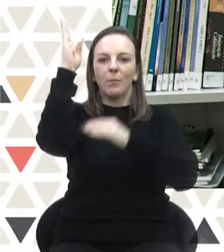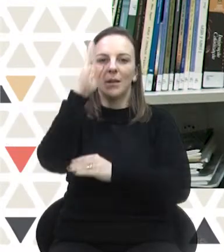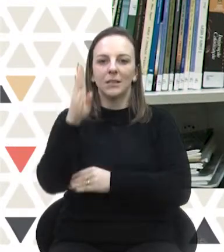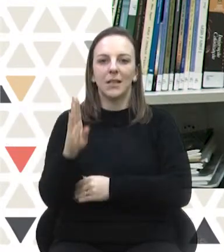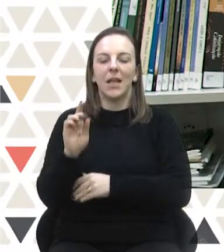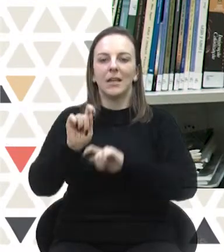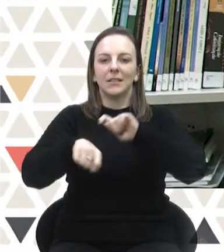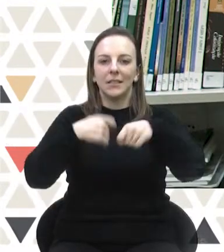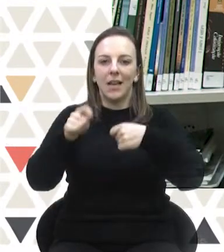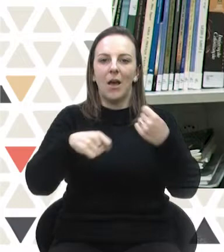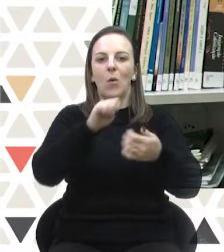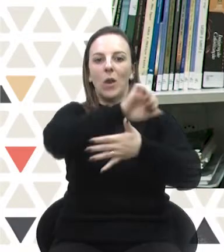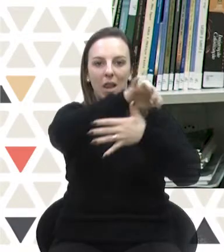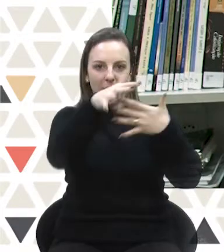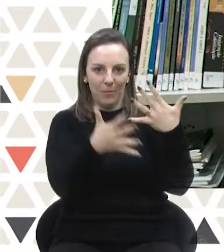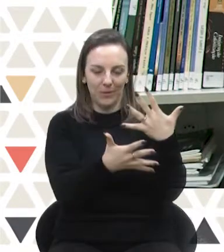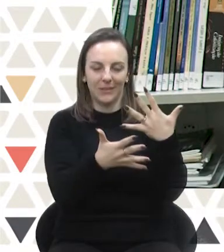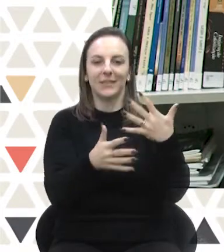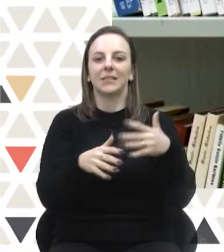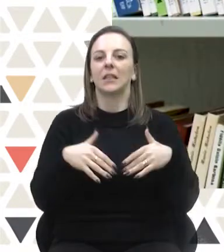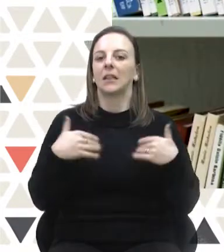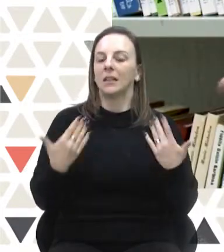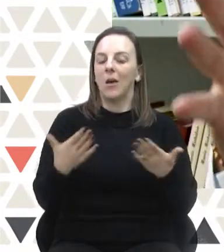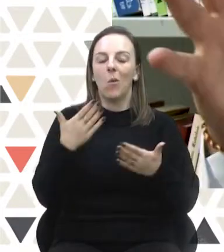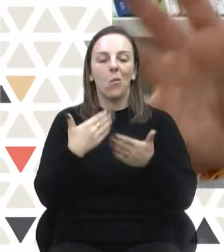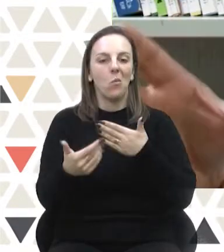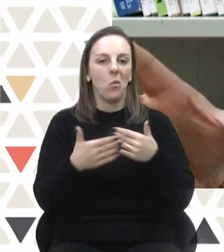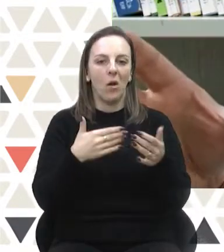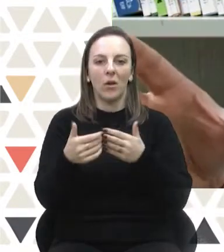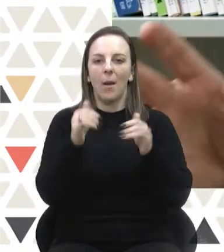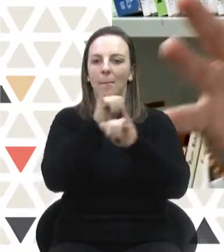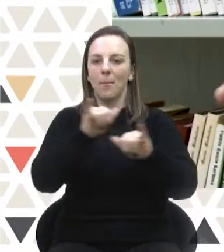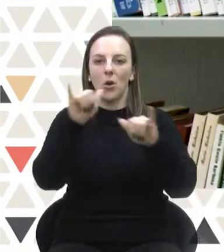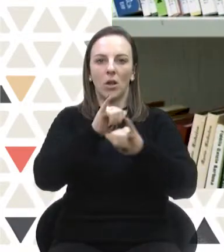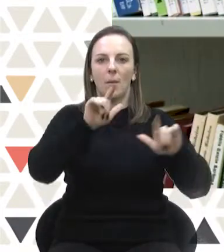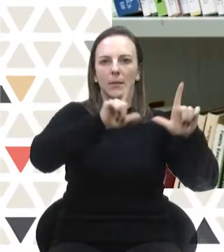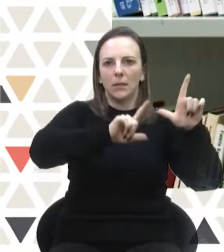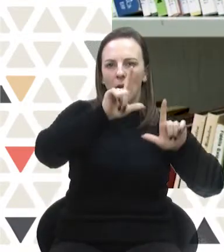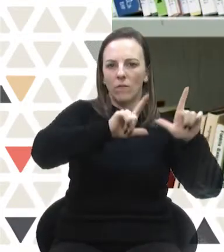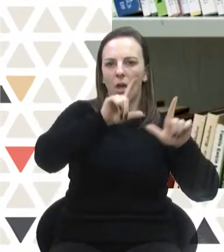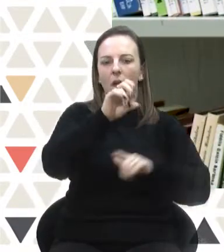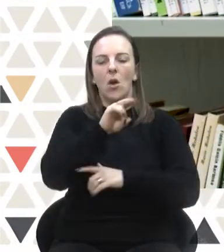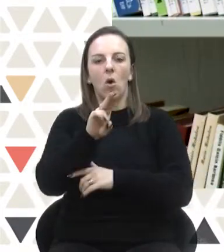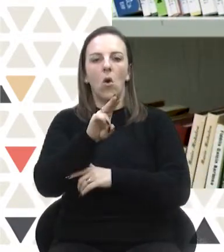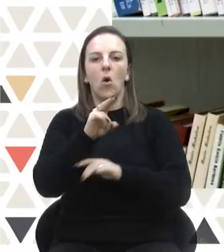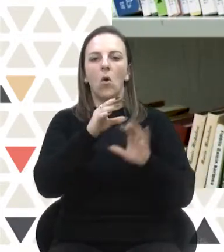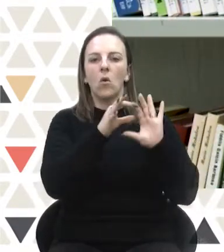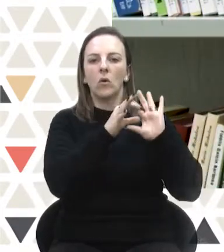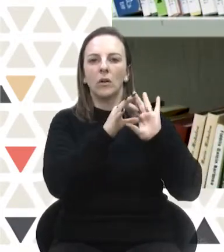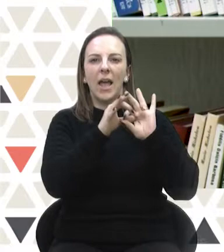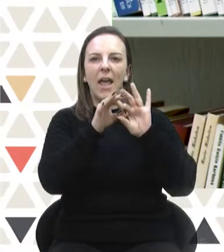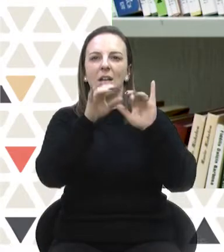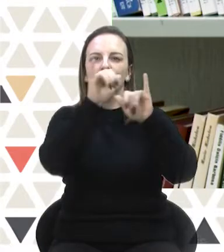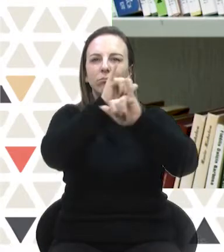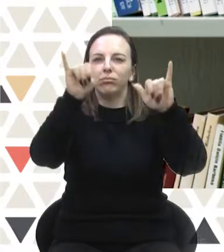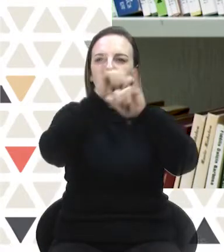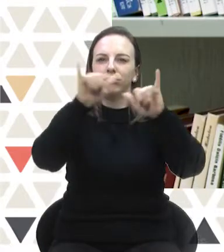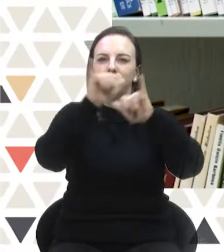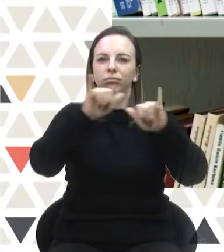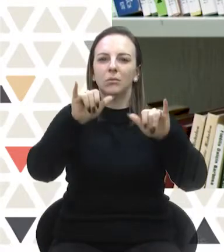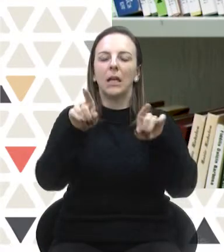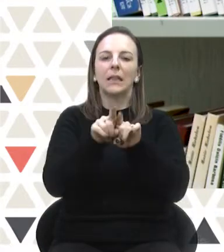a linguagem brasileira de sinais, ou seja, Libras. Então, qualquer programa eleitoral na TV, tanto no programa em rede quanto nas